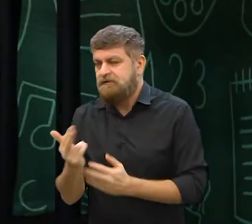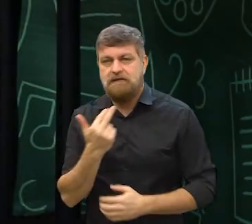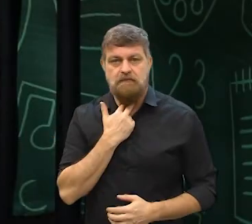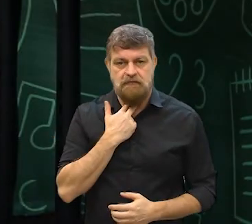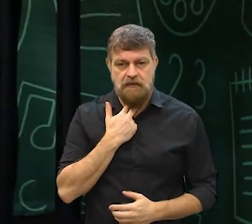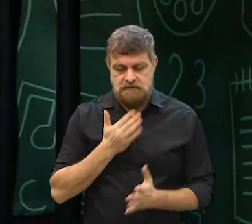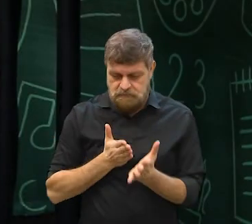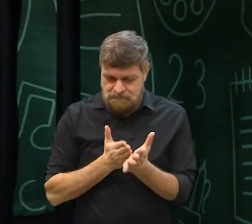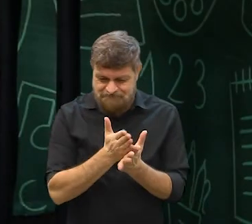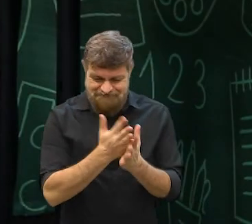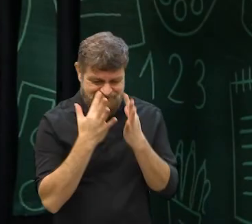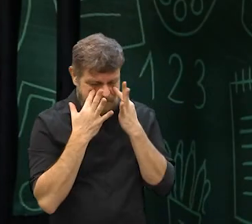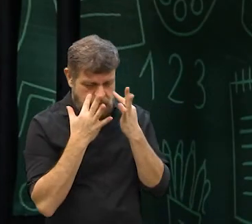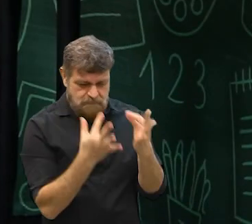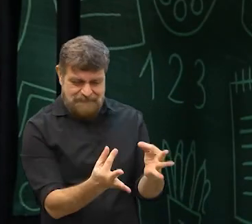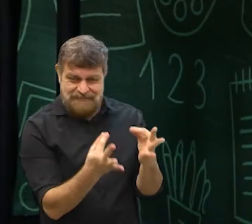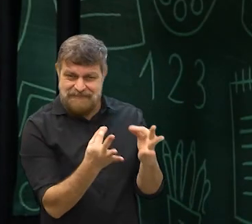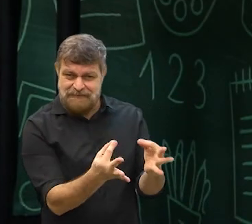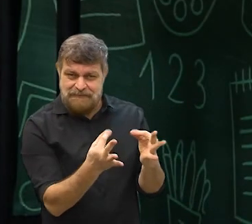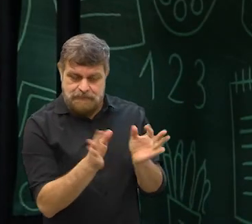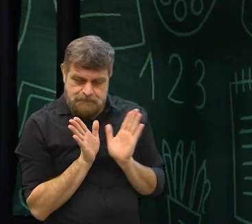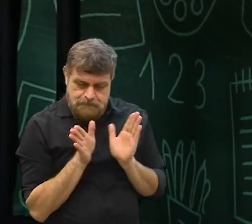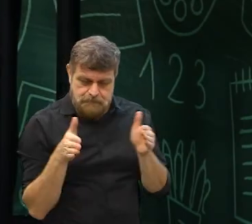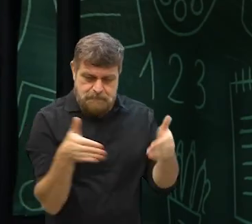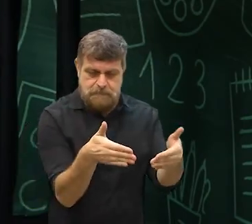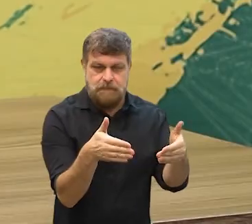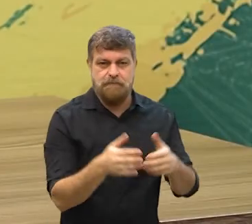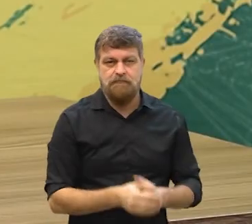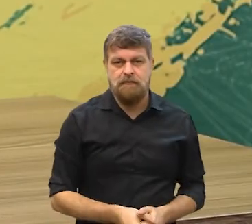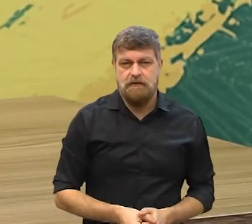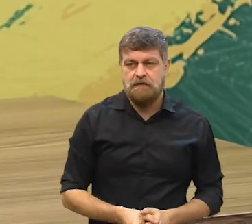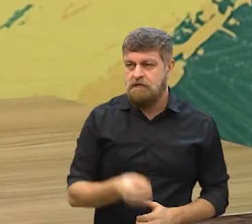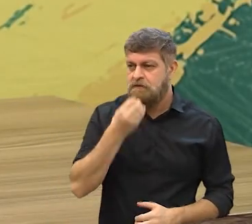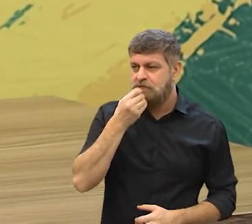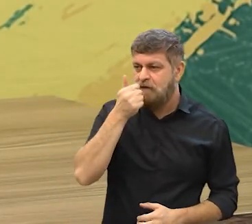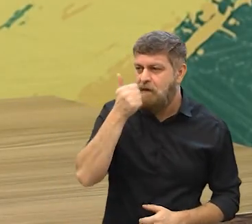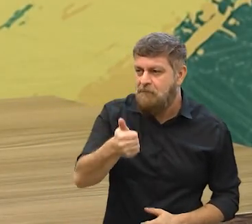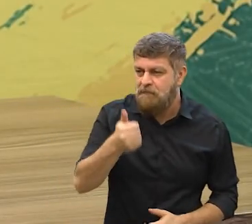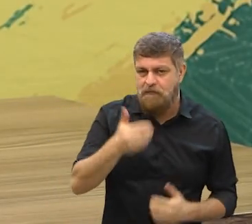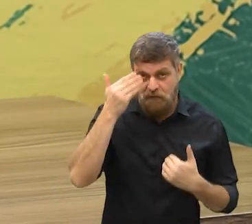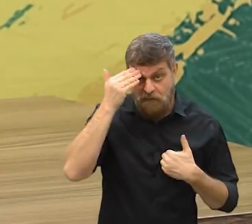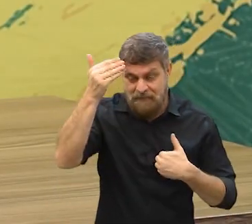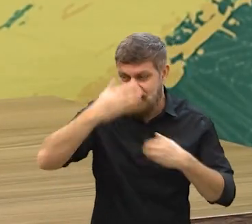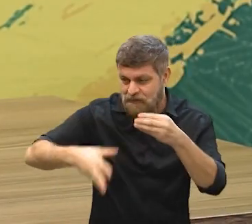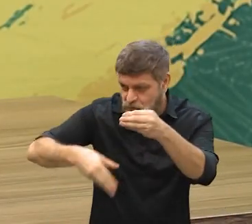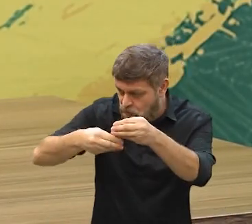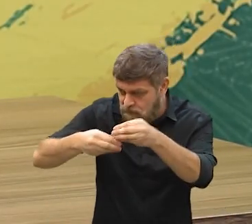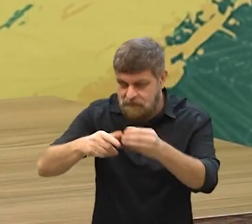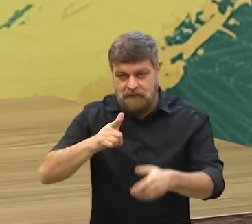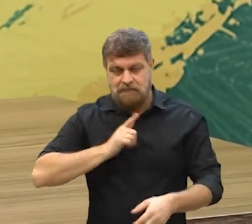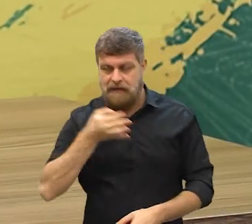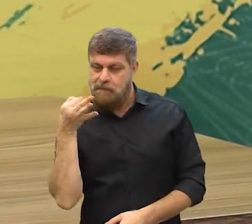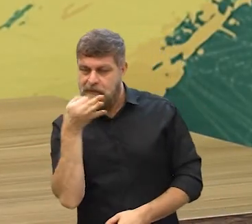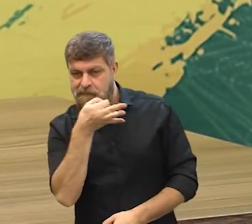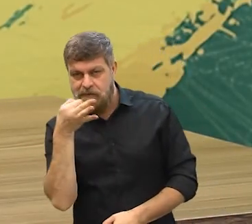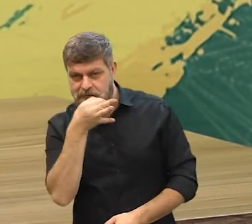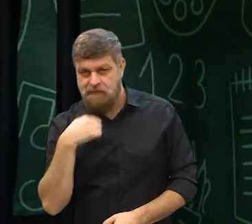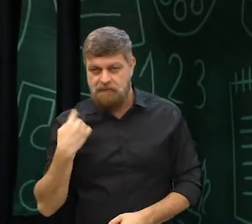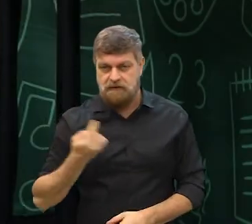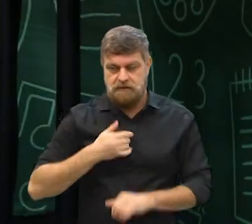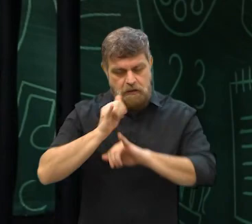que se dedicar, senão não vira. Então tá bom, muito obrigado. Tem mais alguma coisa que você queira colocar aqui pra